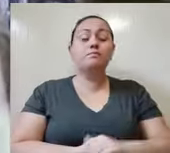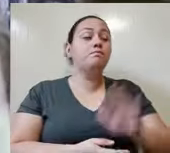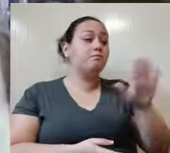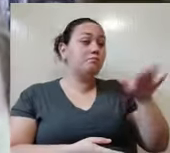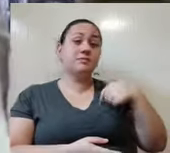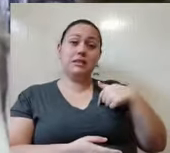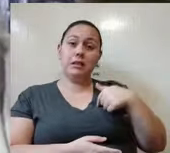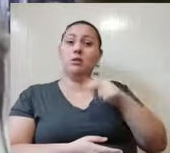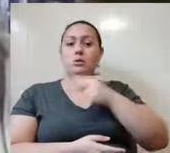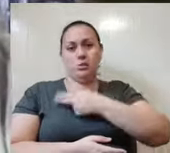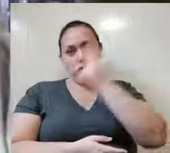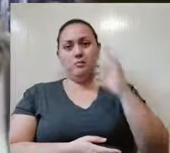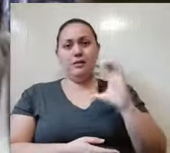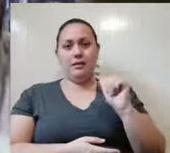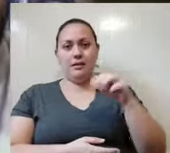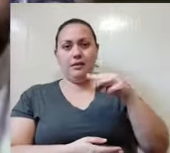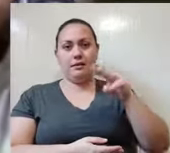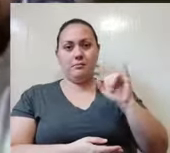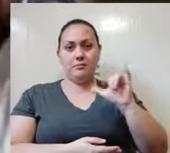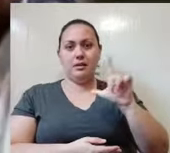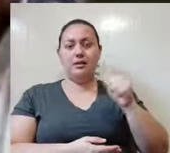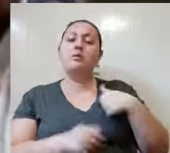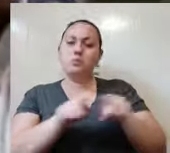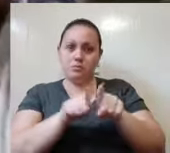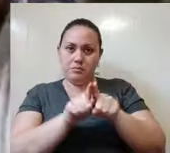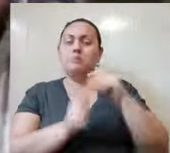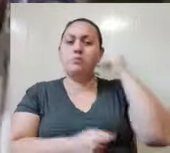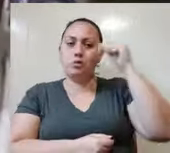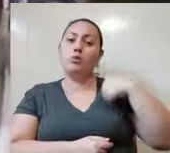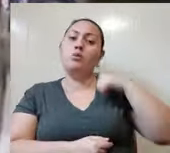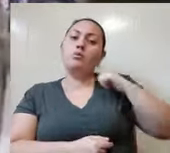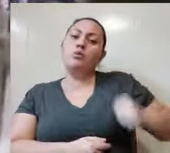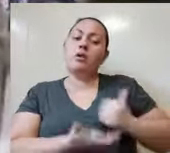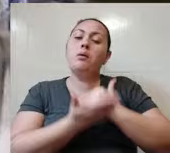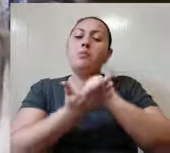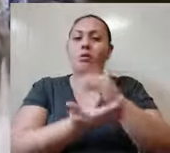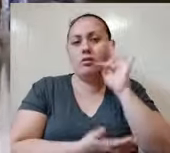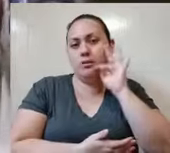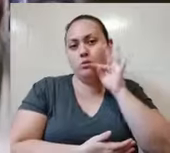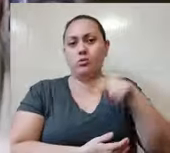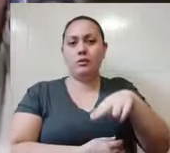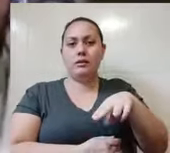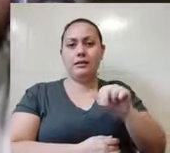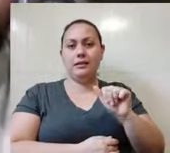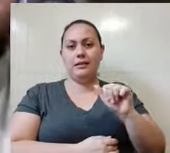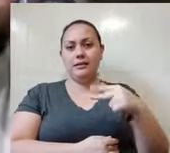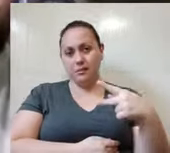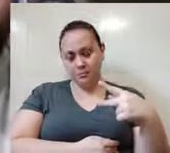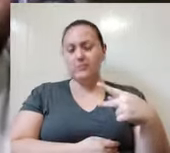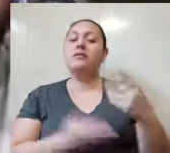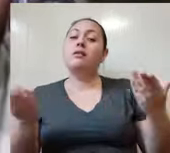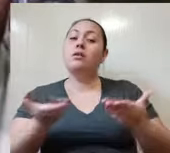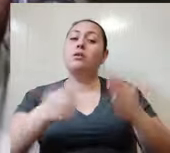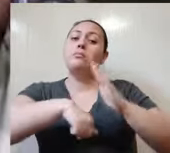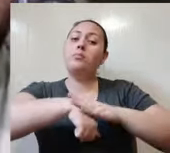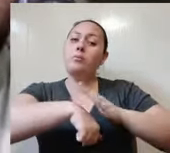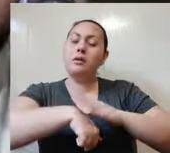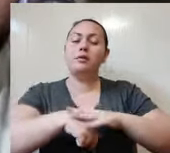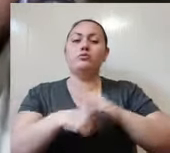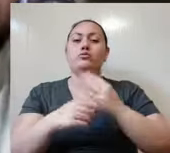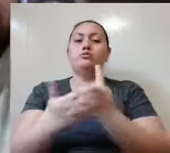Camila. Camila, eu sou psicóloga também, bolsista de apoio técnico do NAP. E nós estamos nesse momento